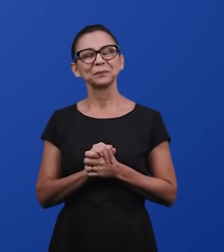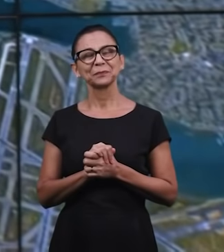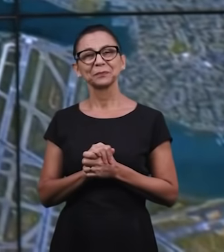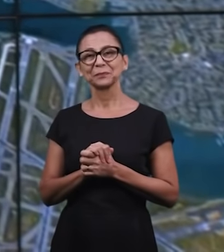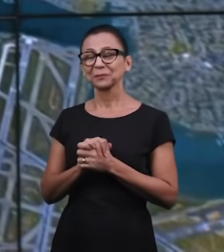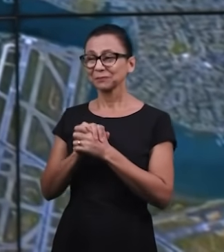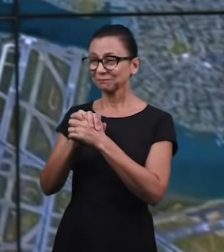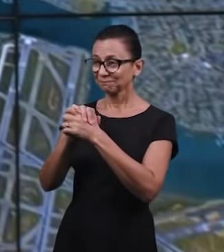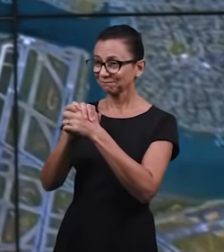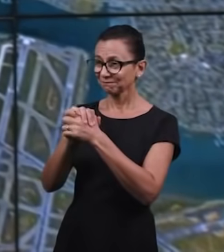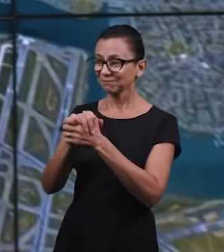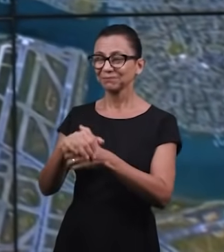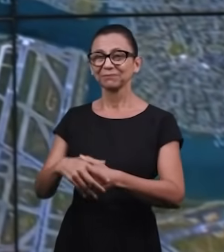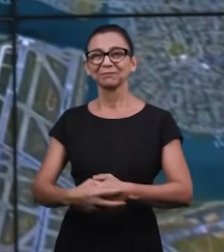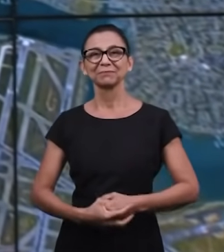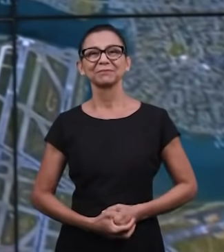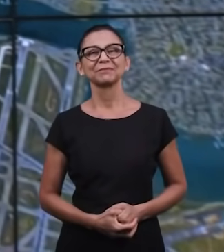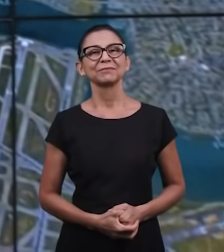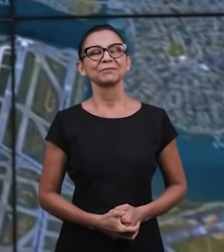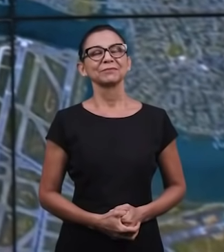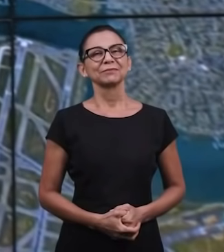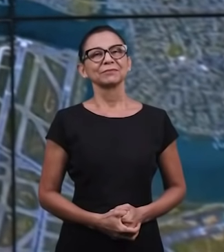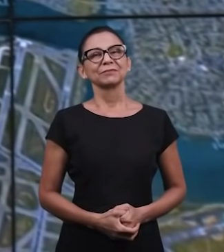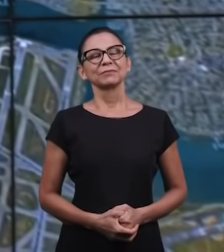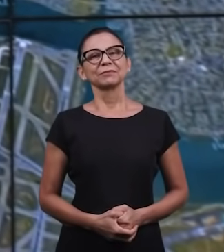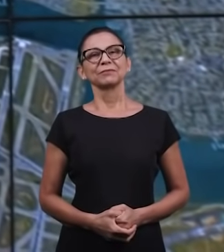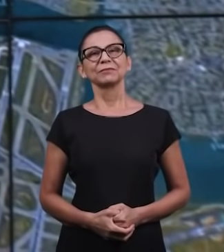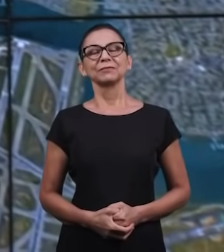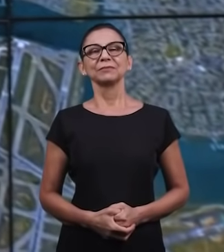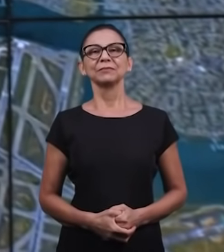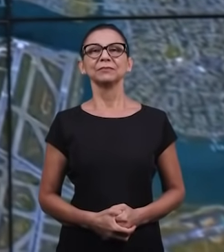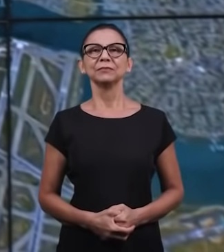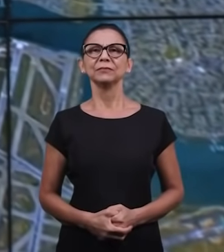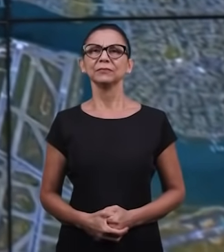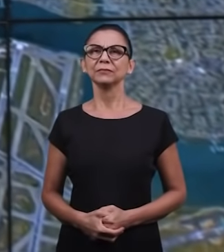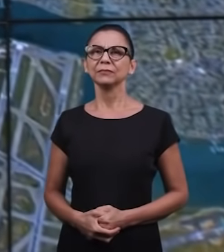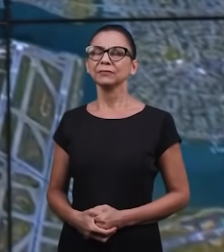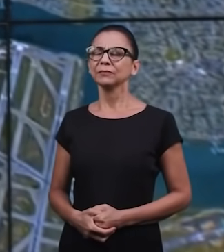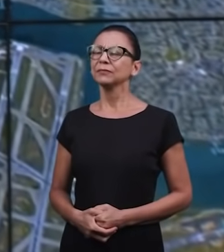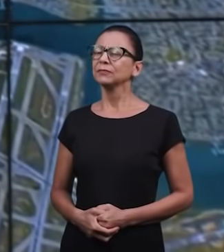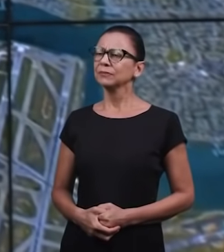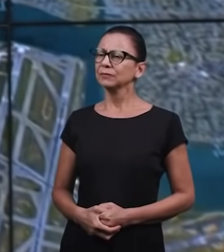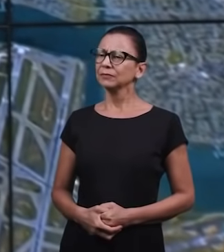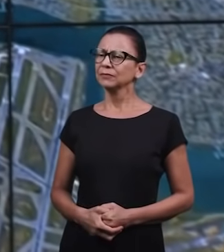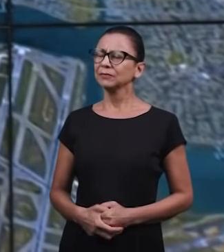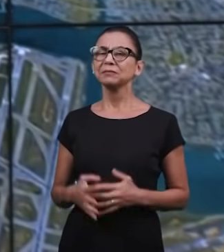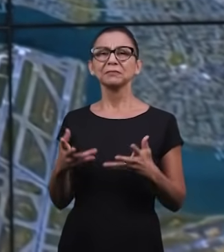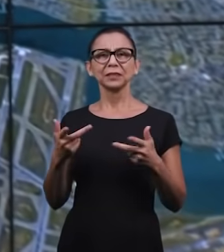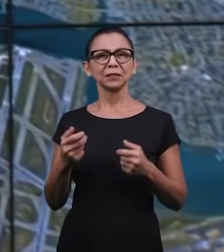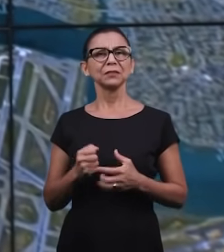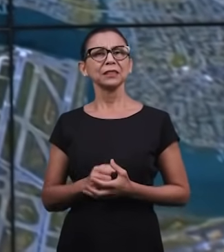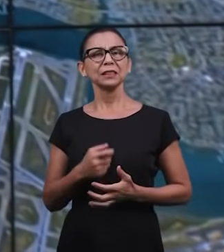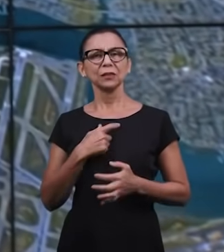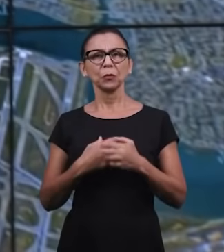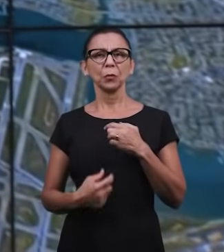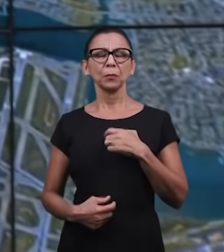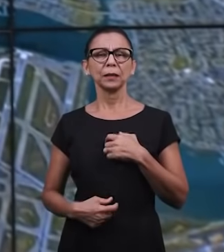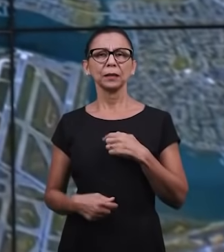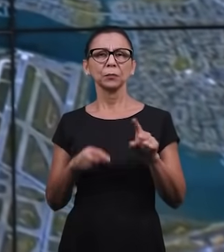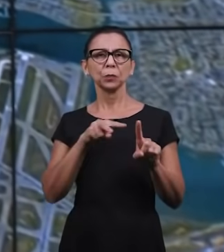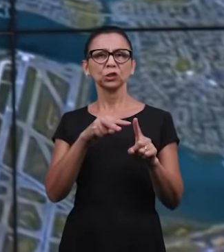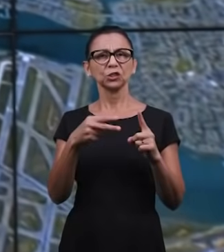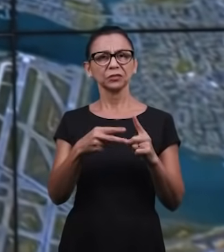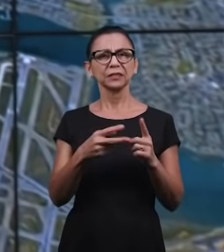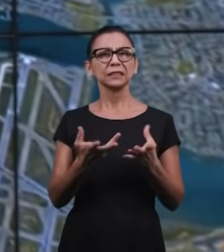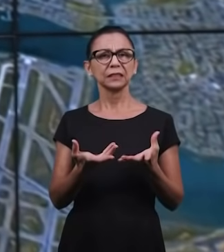Jesus. Amém, Adilson. Que forma extraordinária de um obreiro ver a escola bíblica dominical como